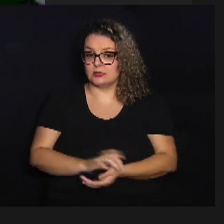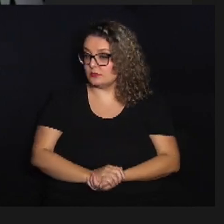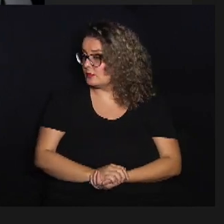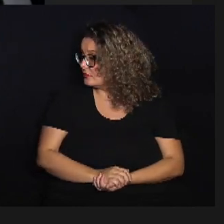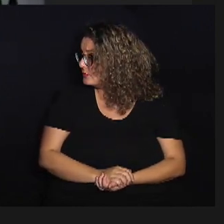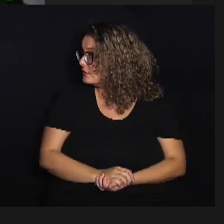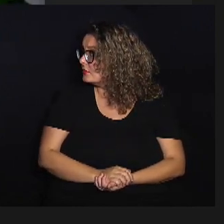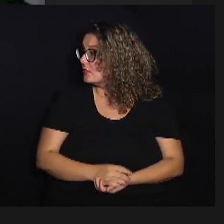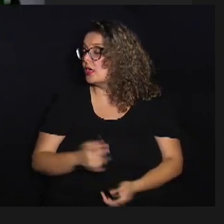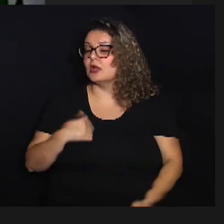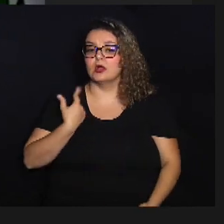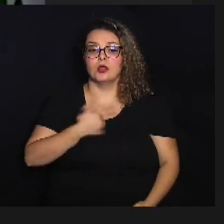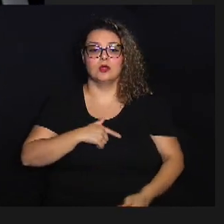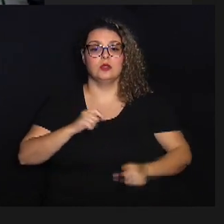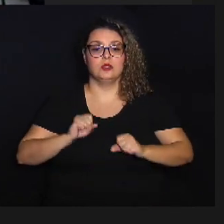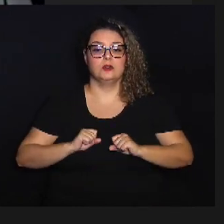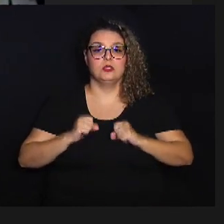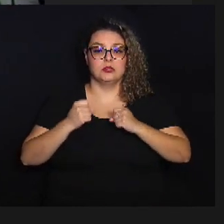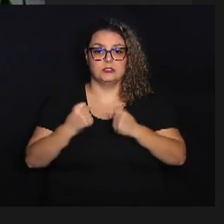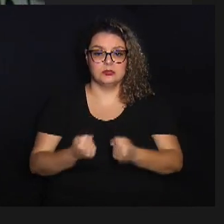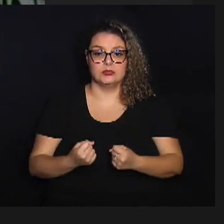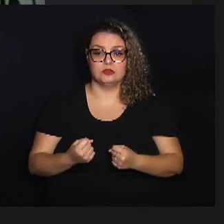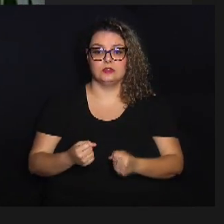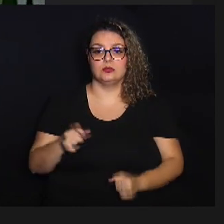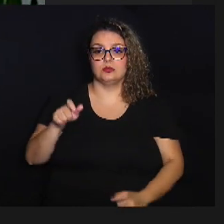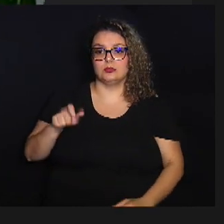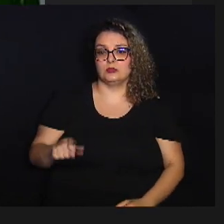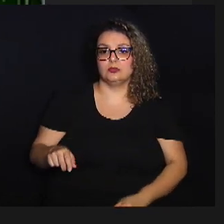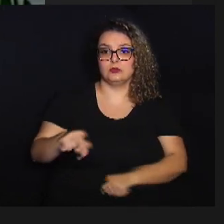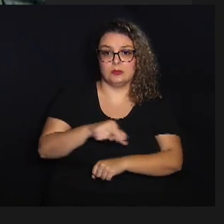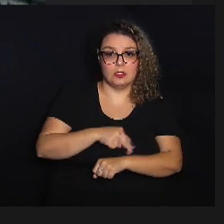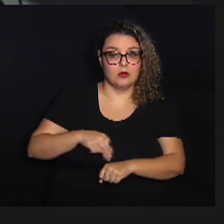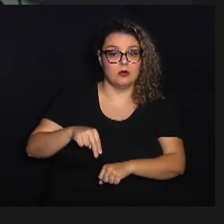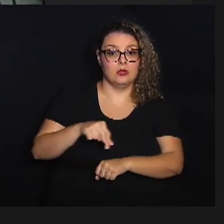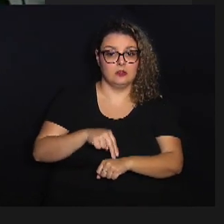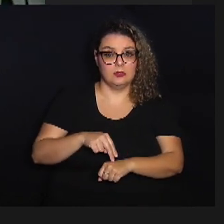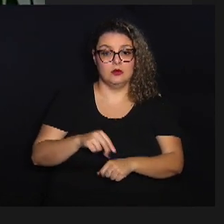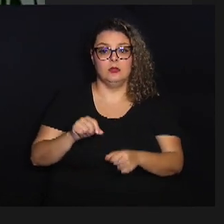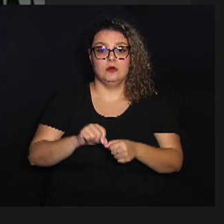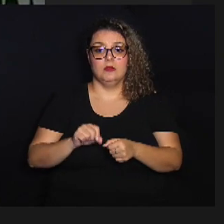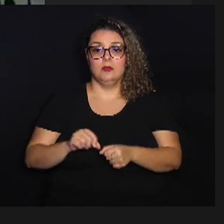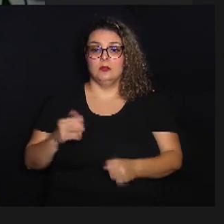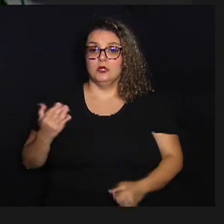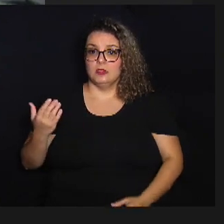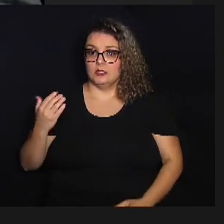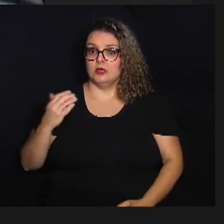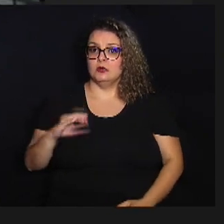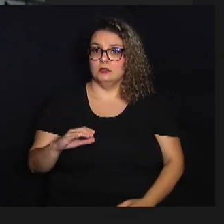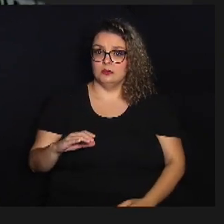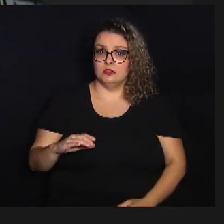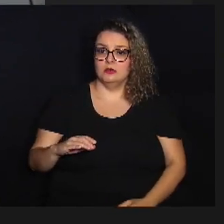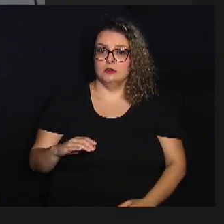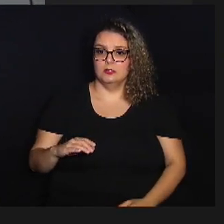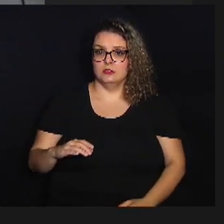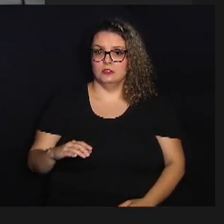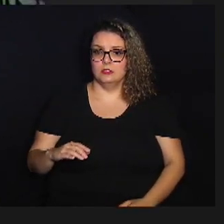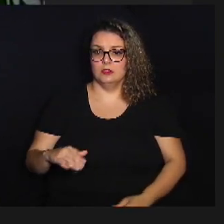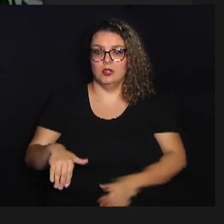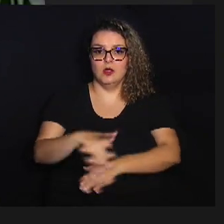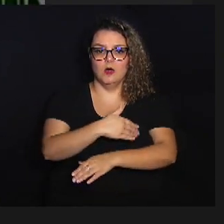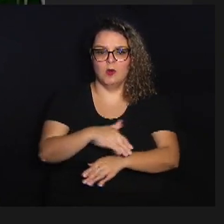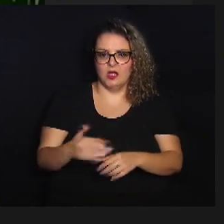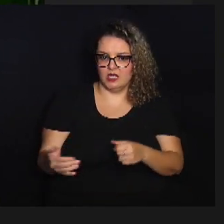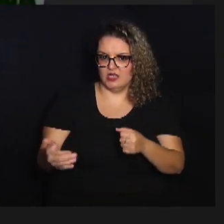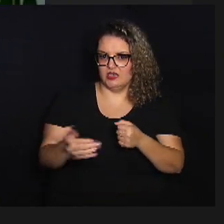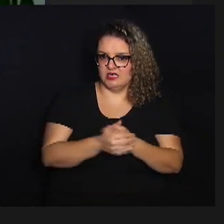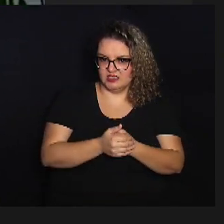nós voltamos com a CIAMP Rua Nacional. Foi feito o lançamento do Ruas Invisíveis,